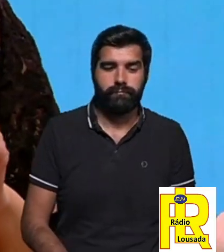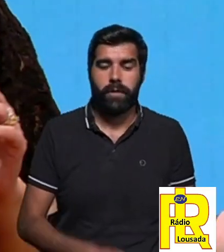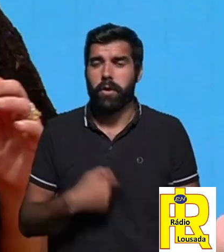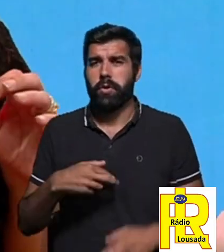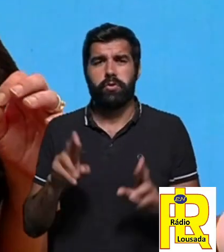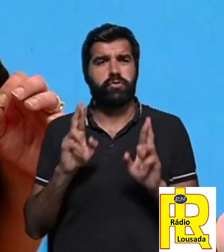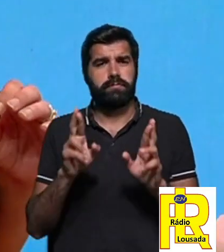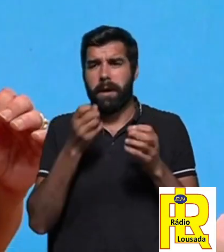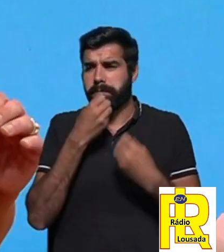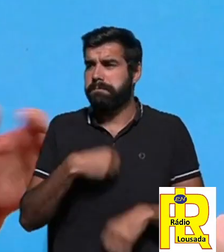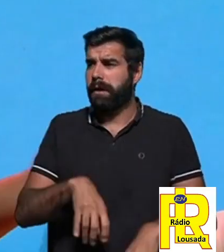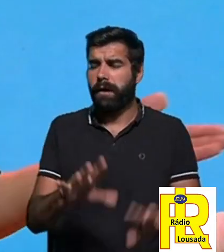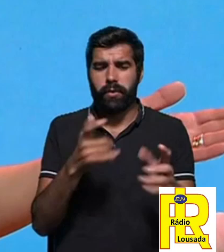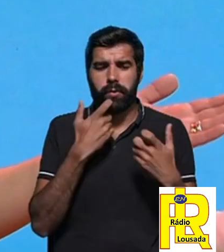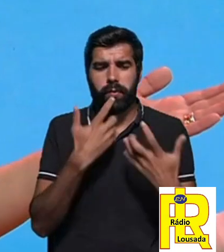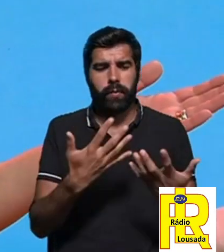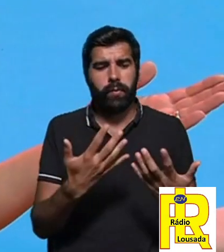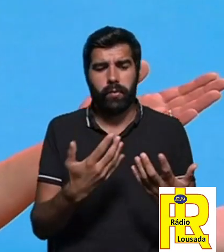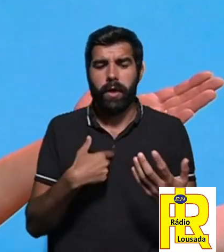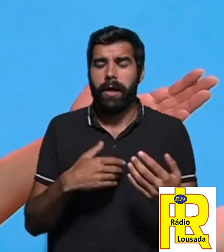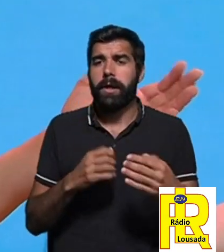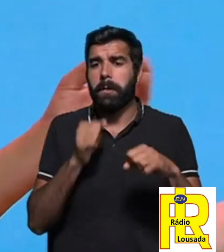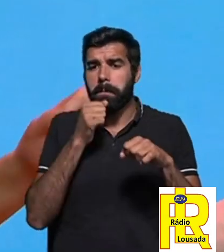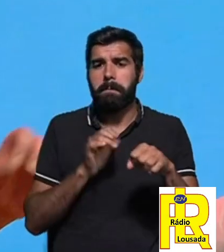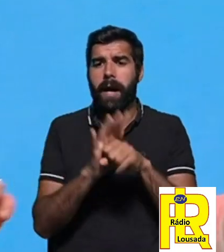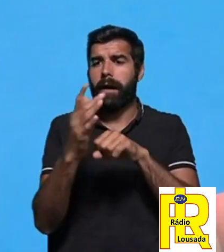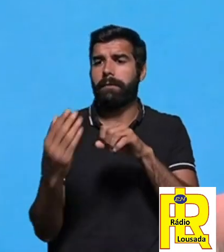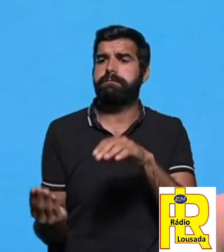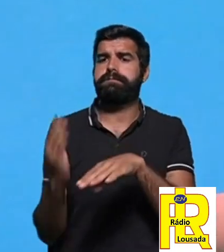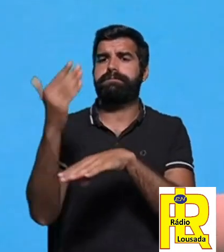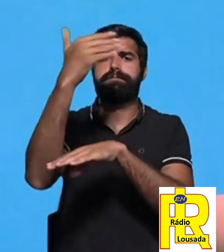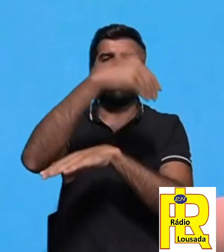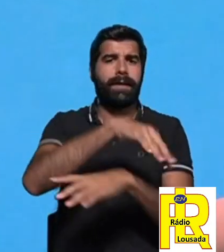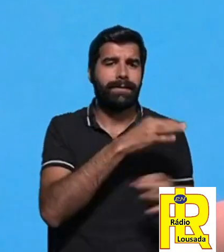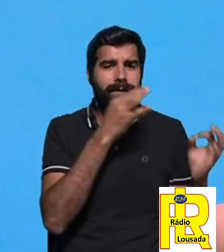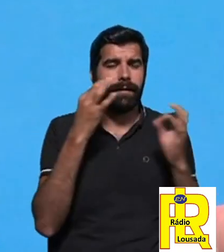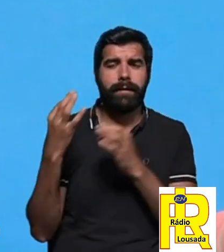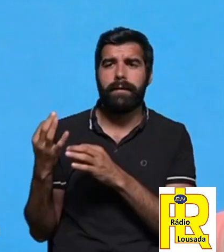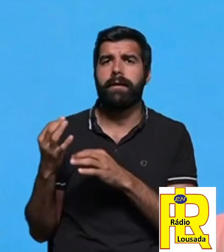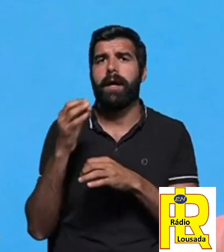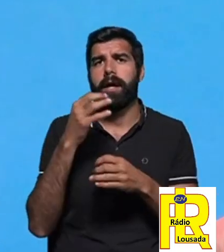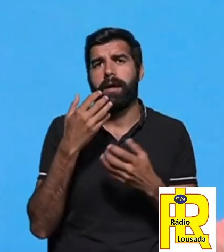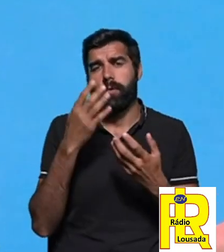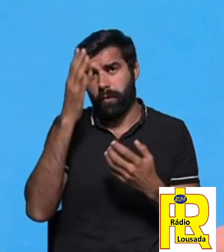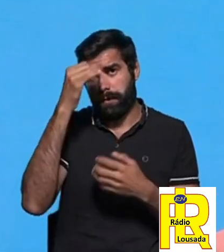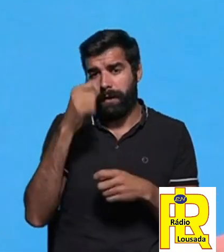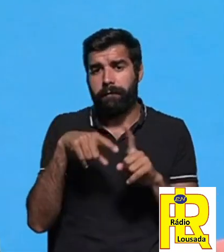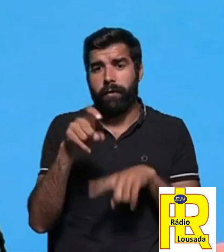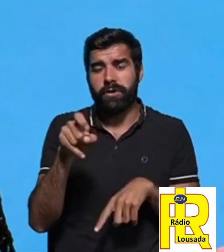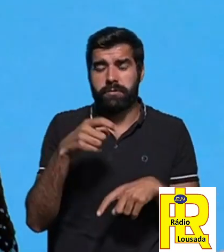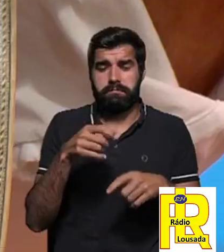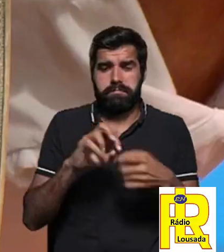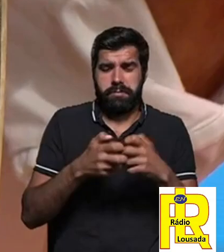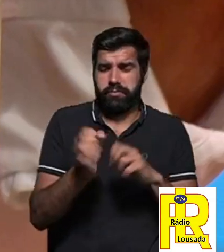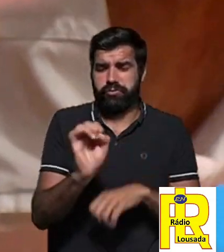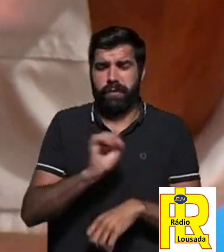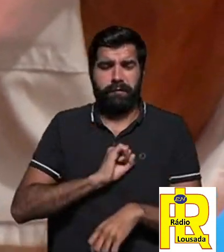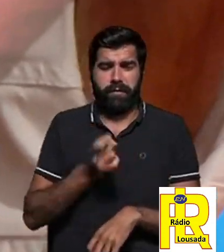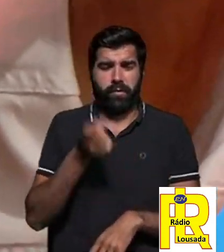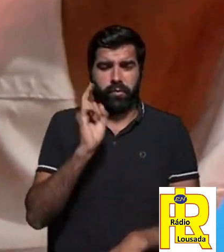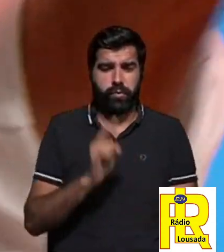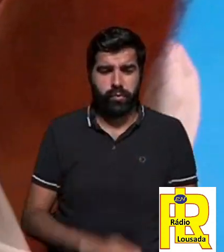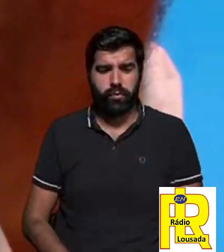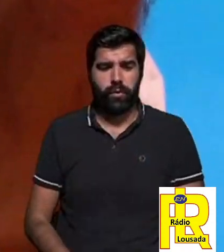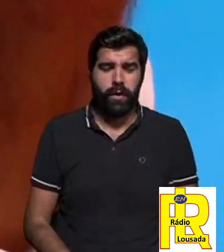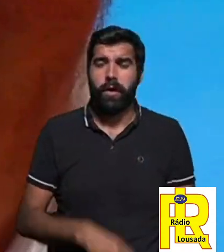Saltou de mim toda a esperança, saltou do mar a sardinha. Salta a pulga da balança, não faz mal, não era minha. Vou ao mar